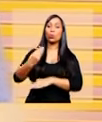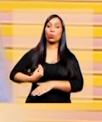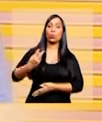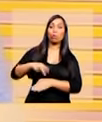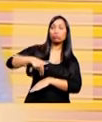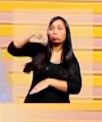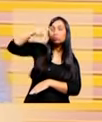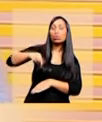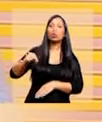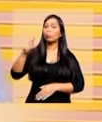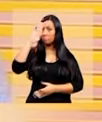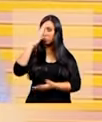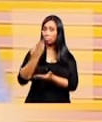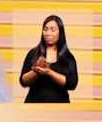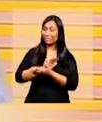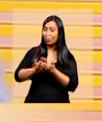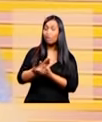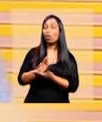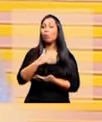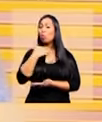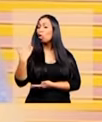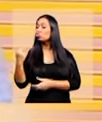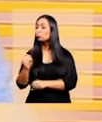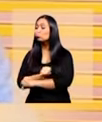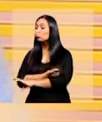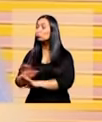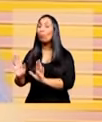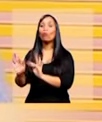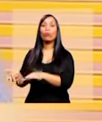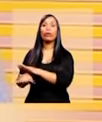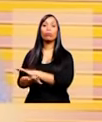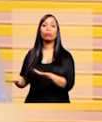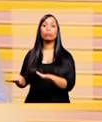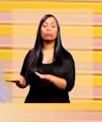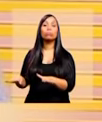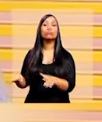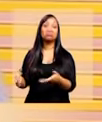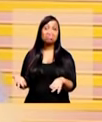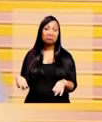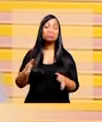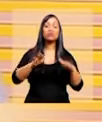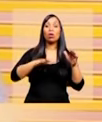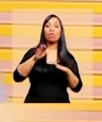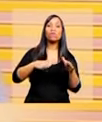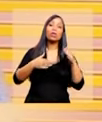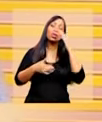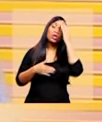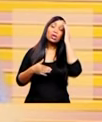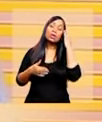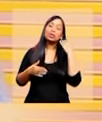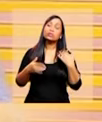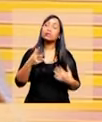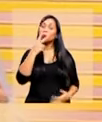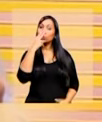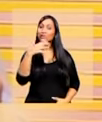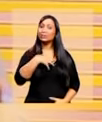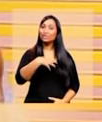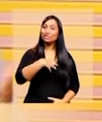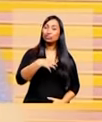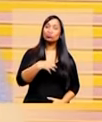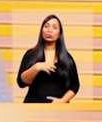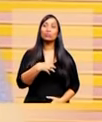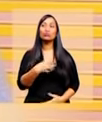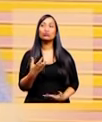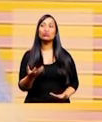ressuscita, não é? Pro ateu, acaba na morte, acaba no fim. Talvez isso dê um sentimento